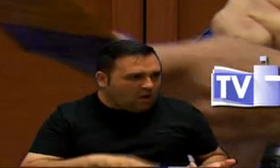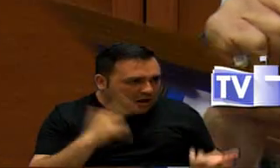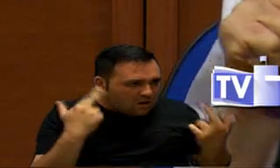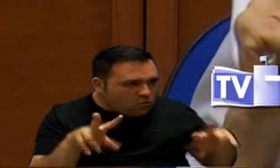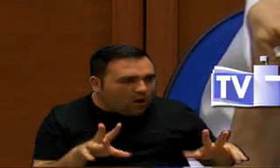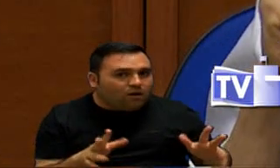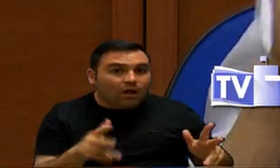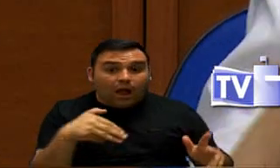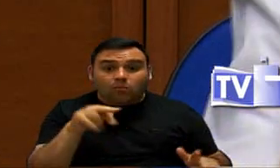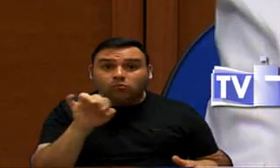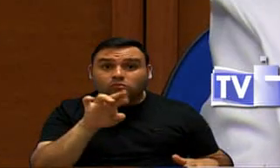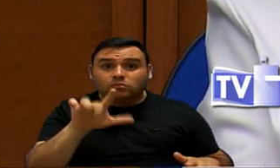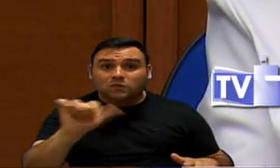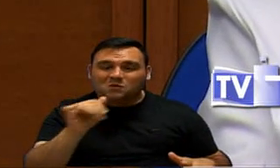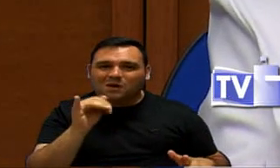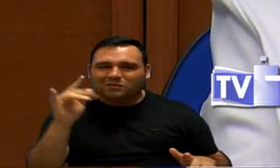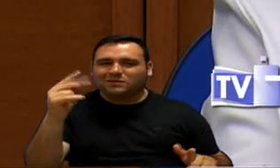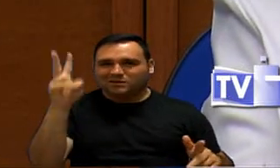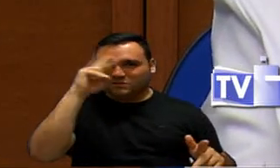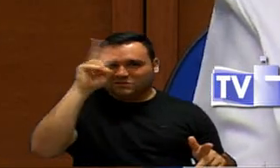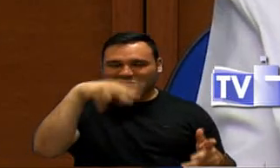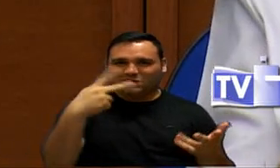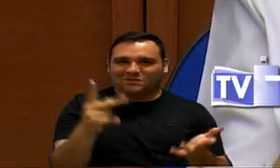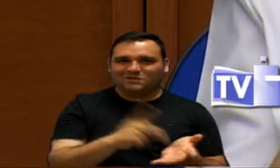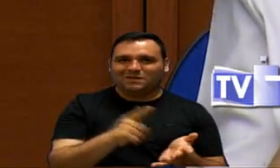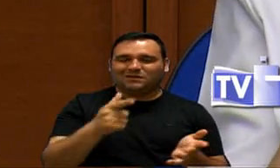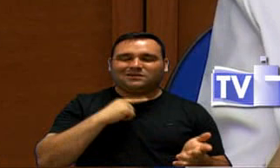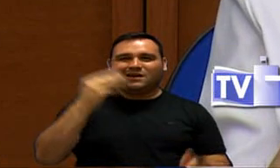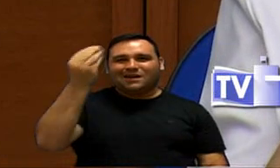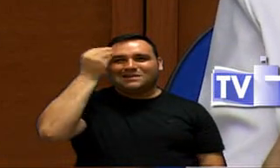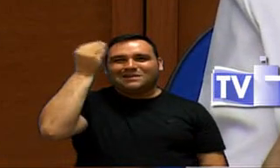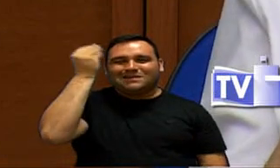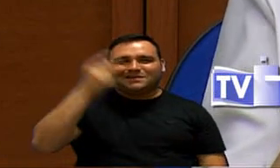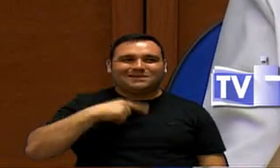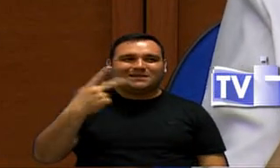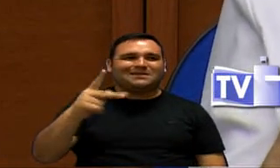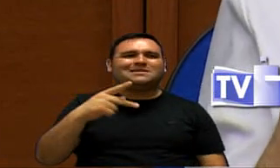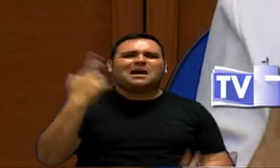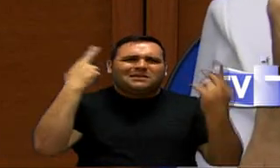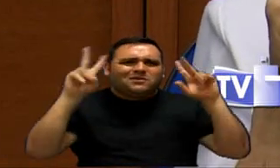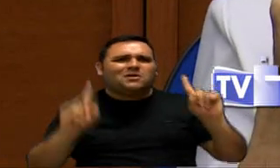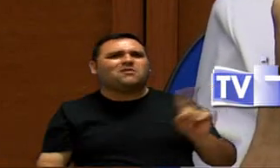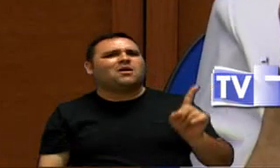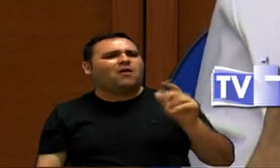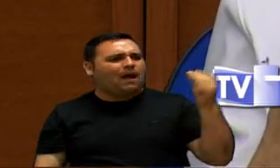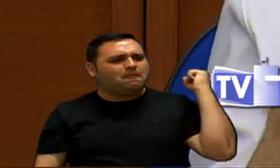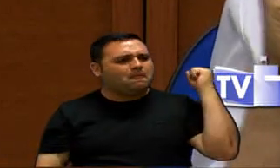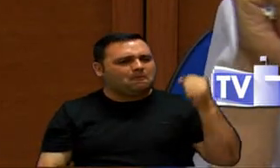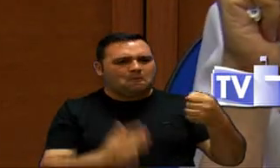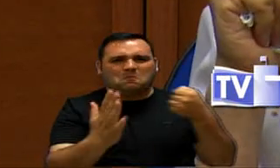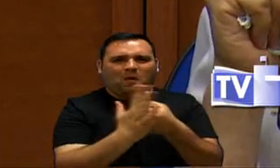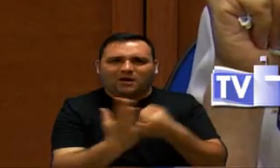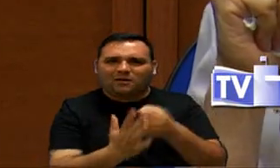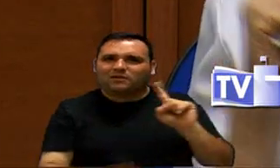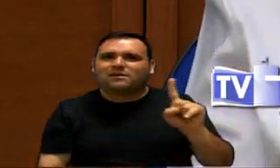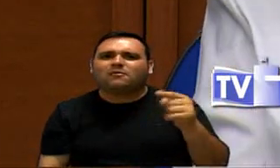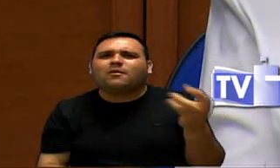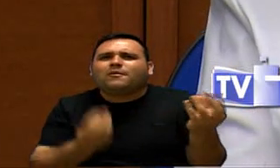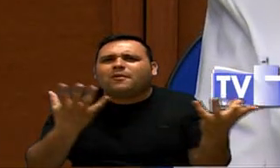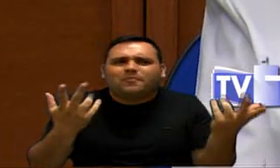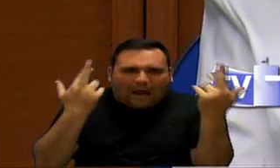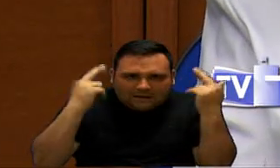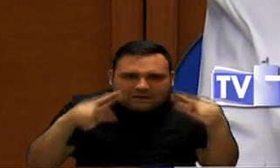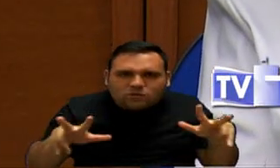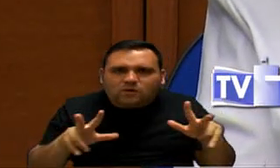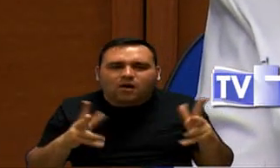A Manuela sempre conta exemplos que ela atende como advogada. Como assim não é natural? Como assim não pode bater na mulher? Que história é essa? Porque é